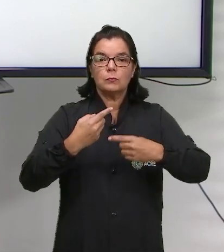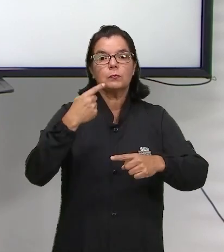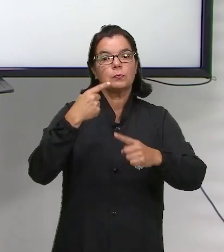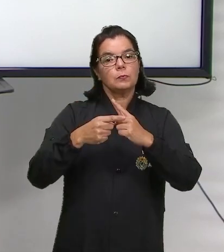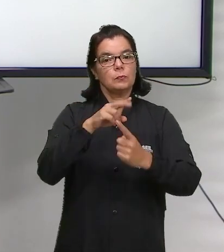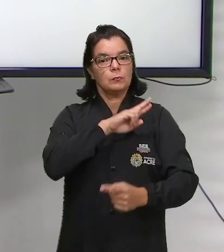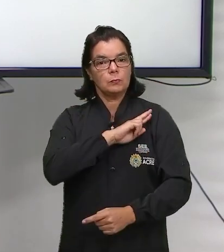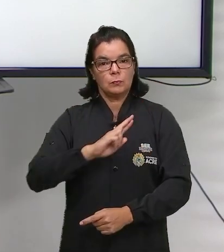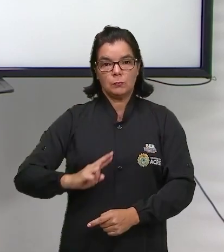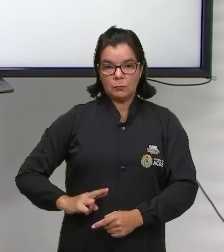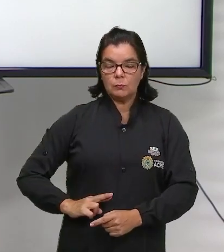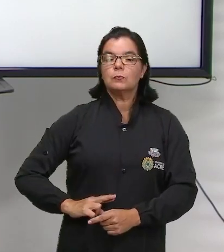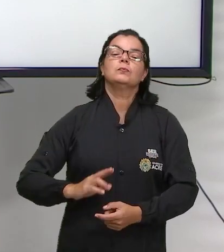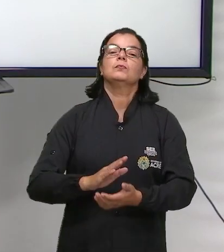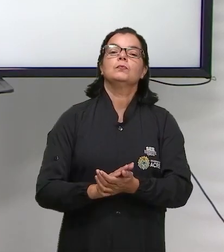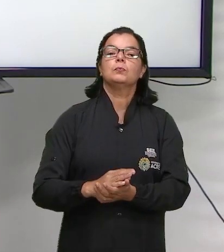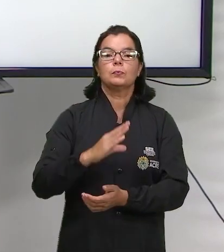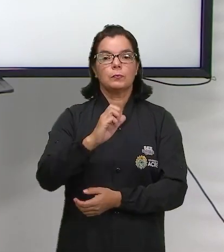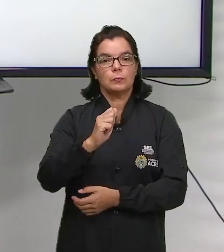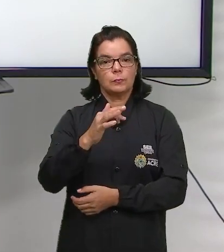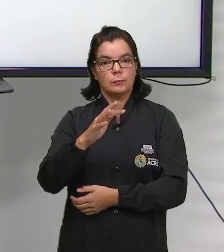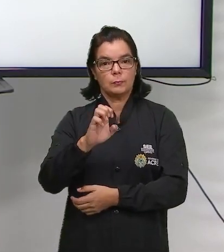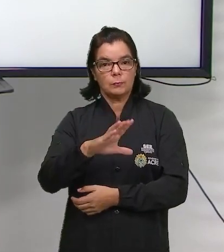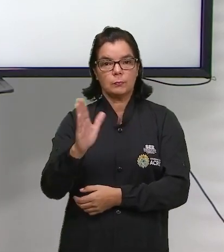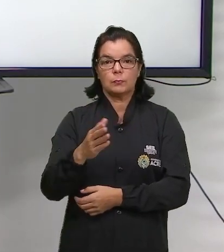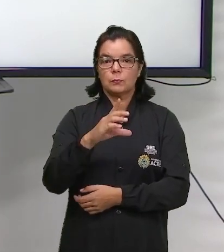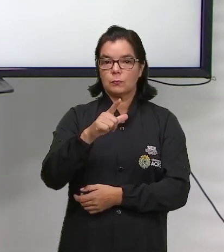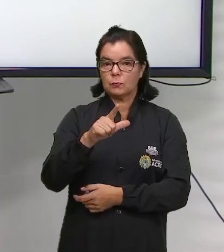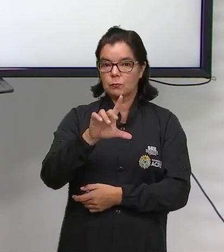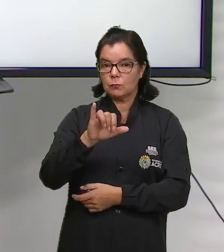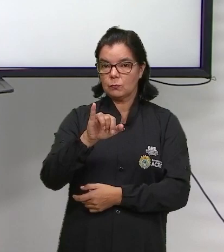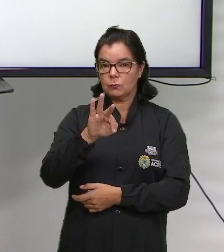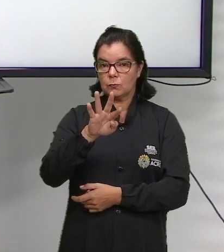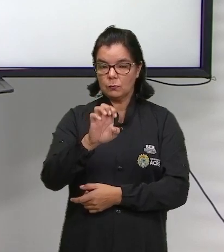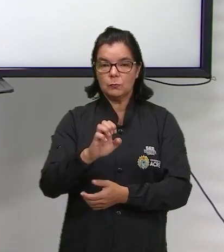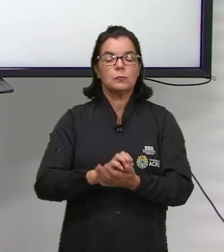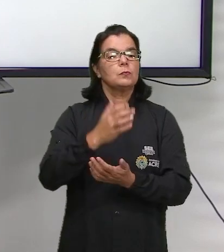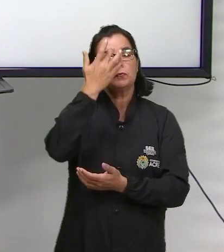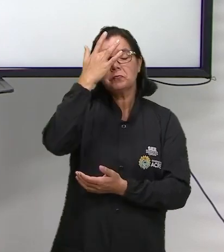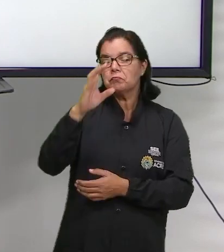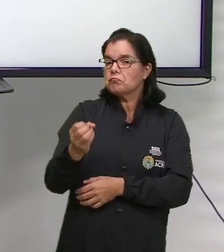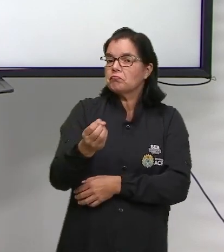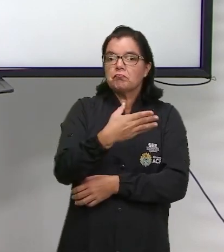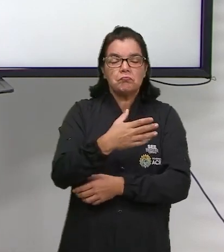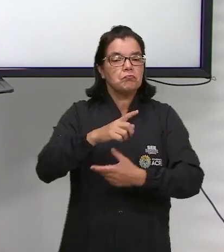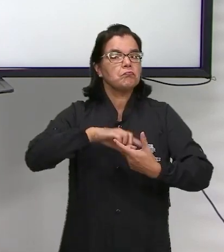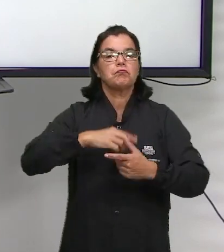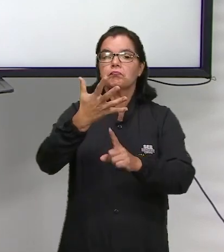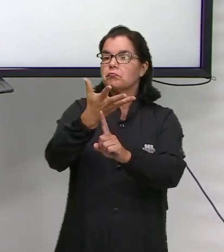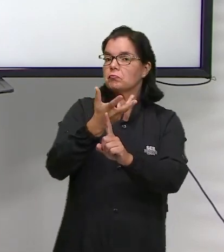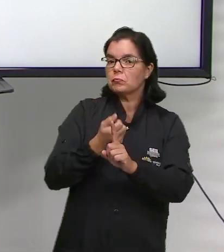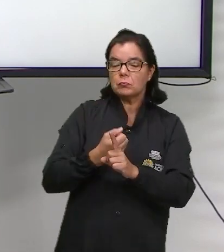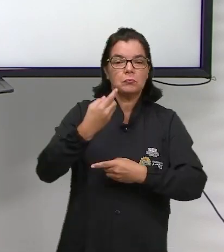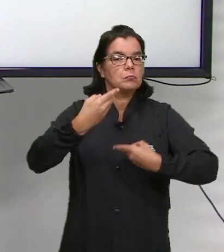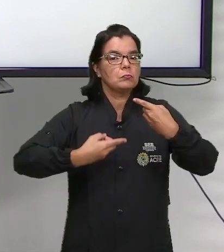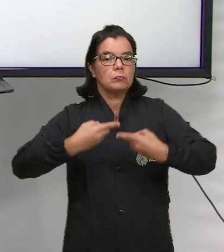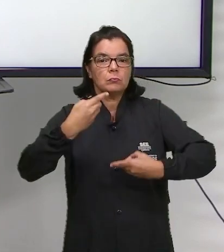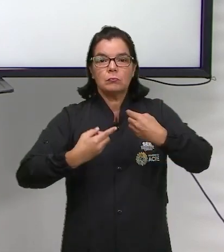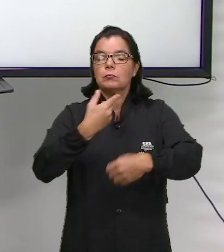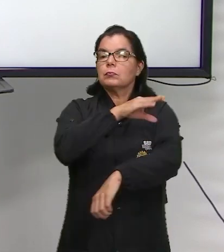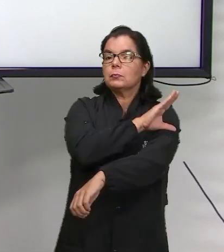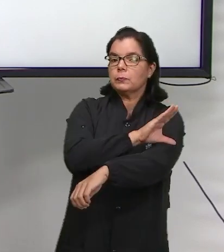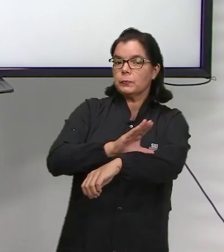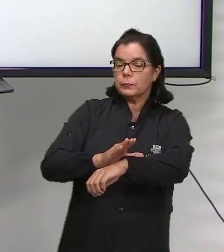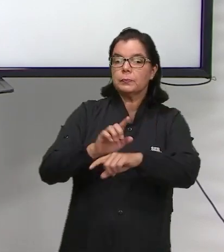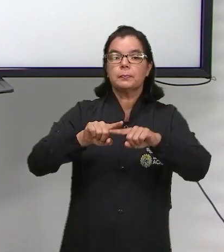Leite. Então a gente não tinha um olhar de inovação nem sobre a arte, nem sobre a política e nem sobre a cultura. Porém, a